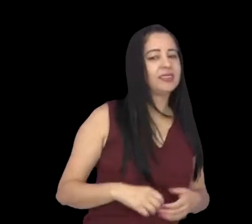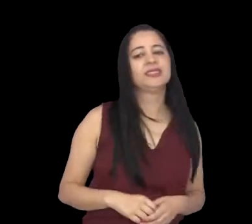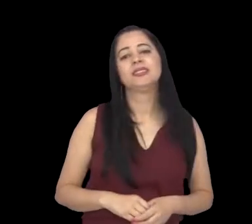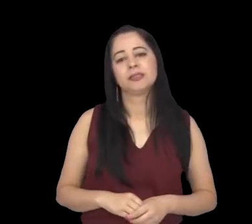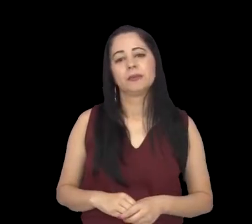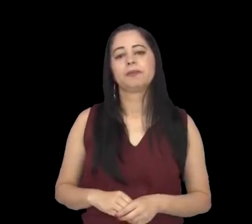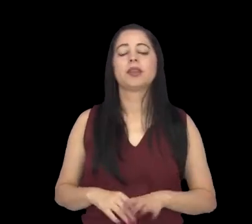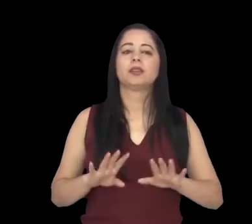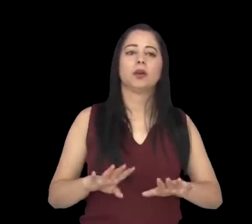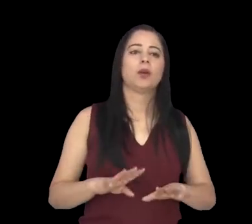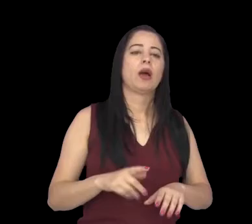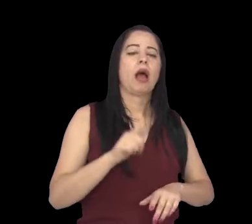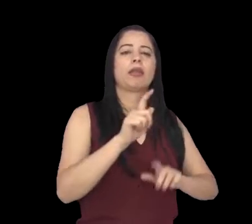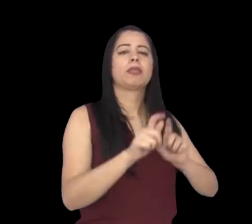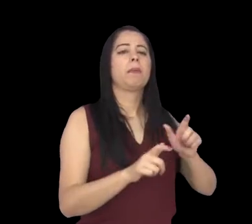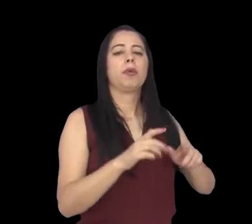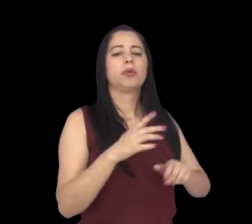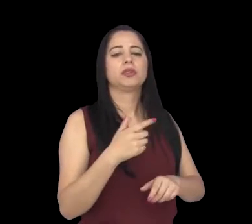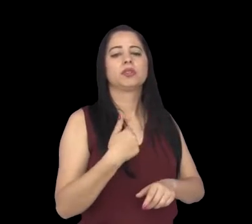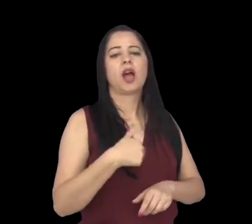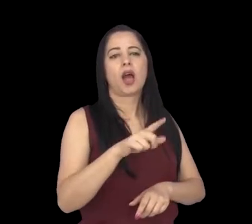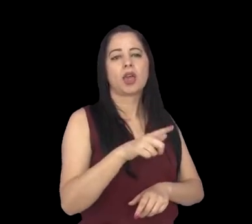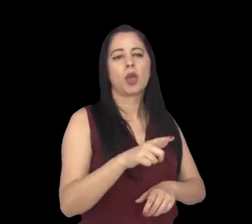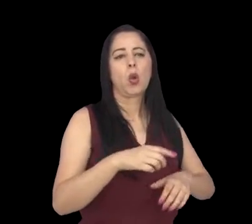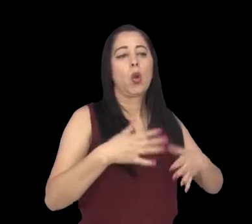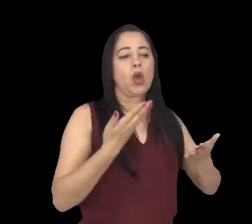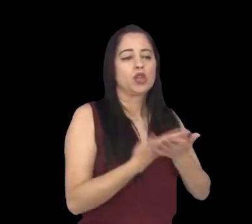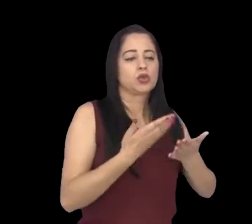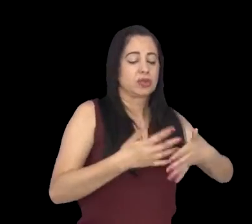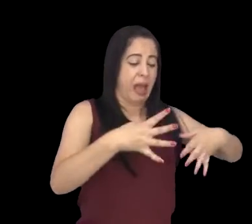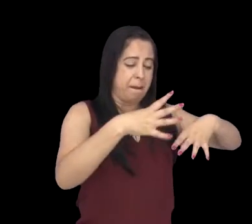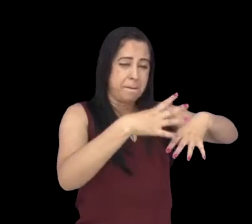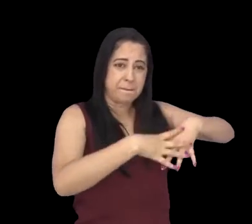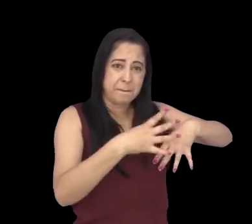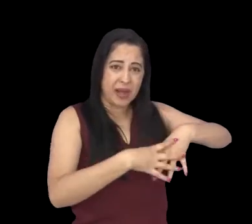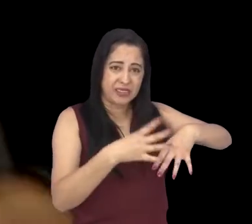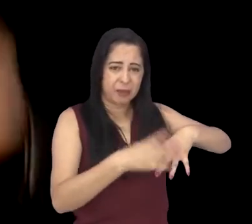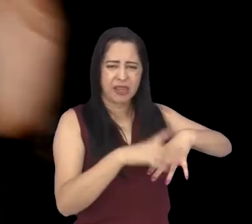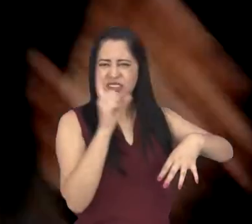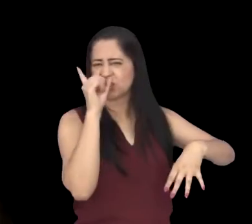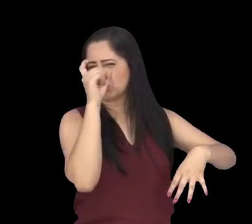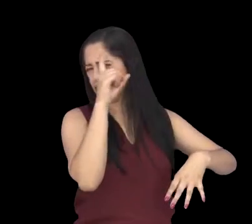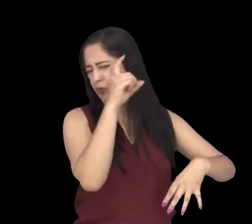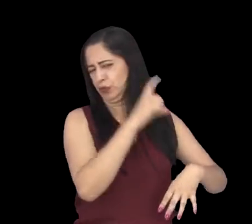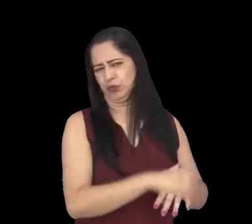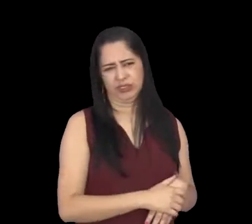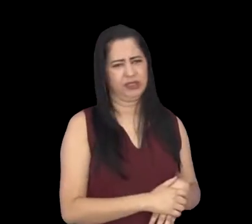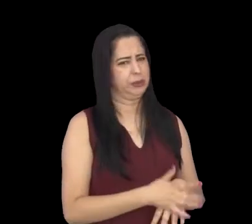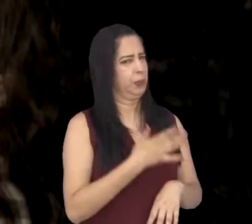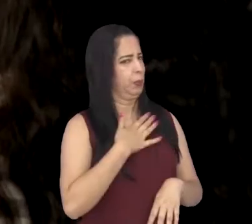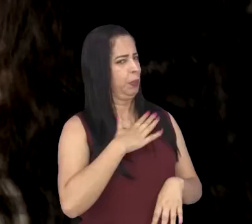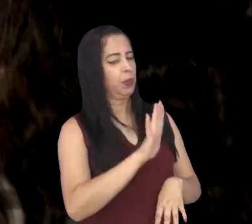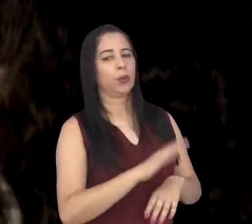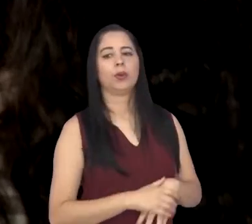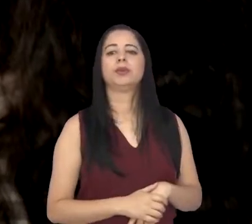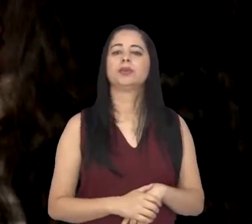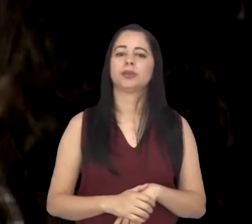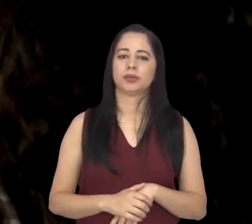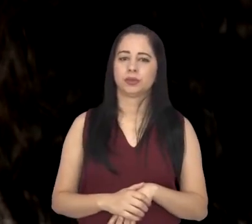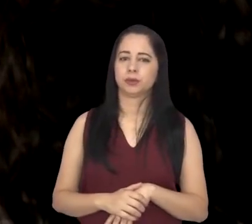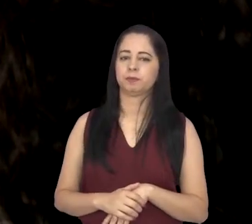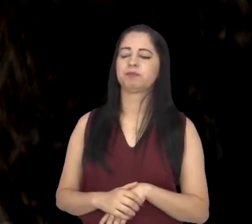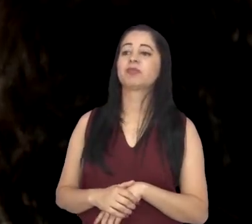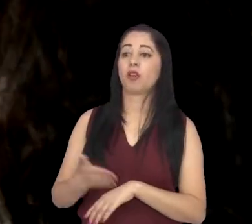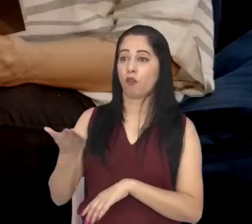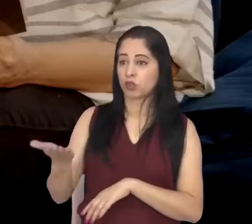matemática básica, né? Mas quando chegou em álgebra, essas coisas... não. Vamos pular essa parte. Vamos pular. Mas assim, a leitura, né,